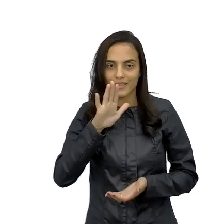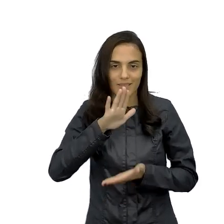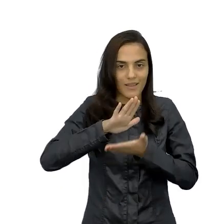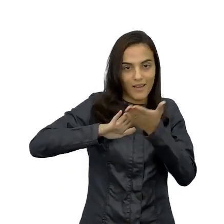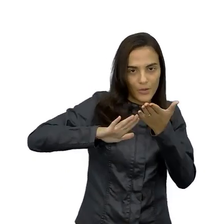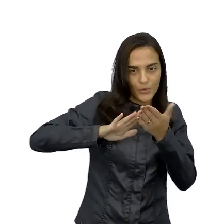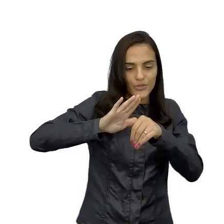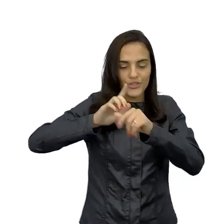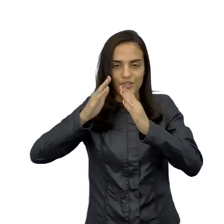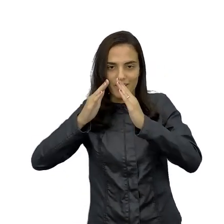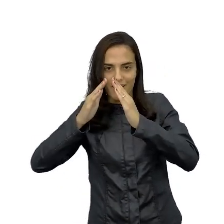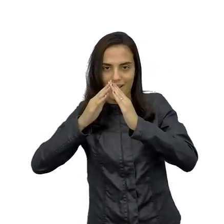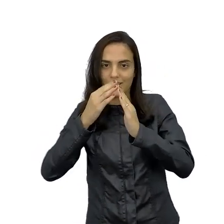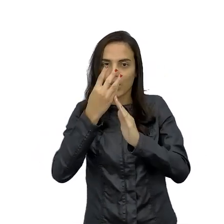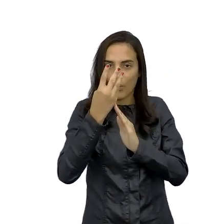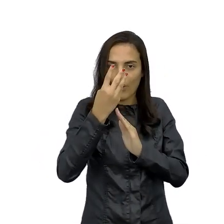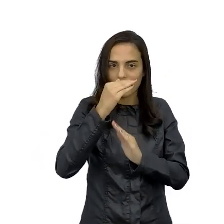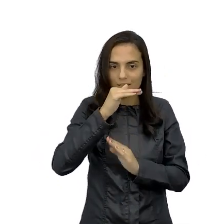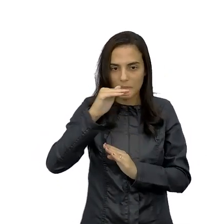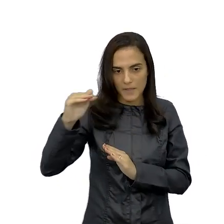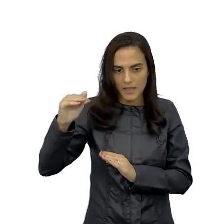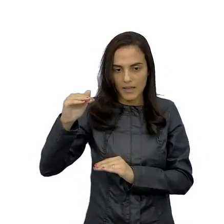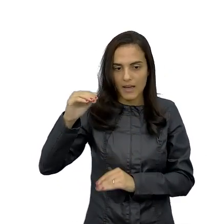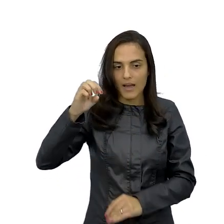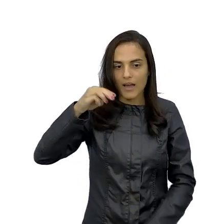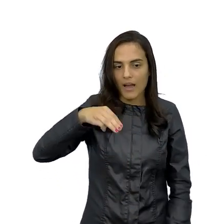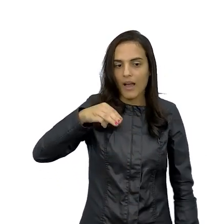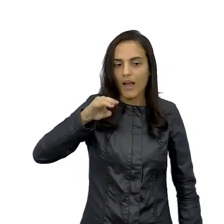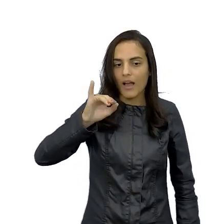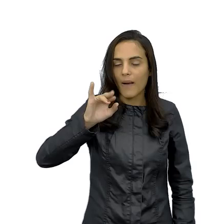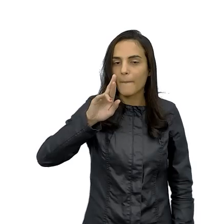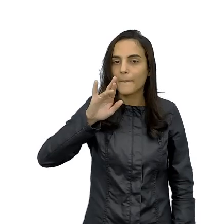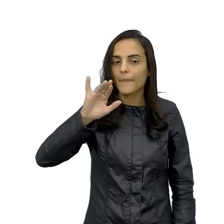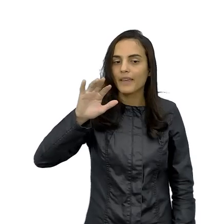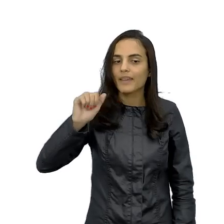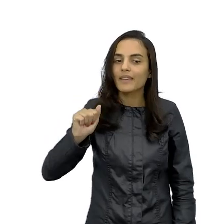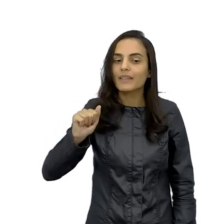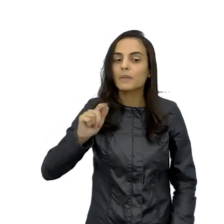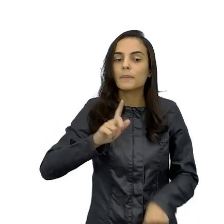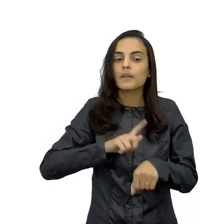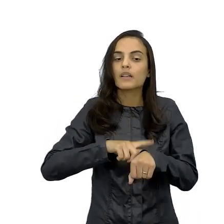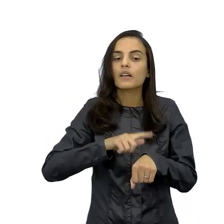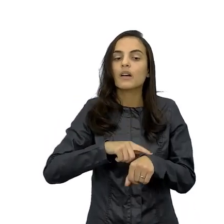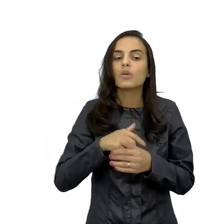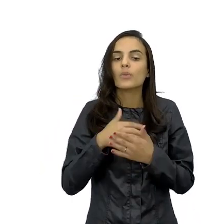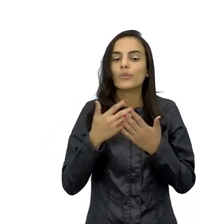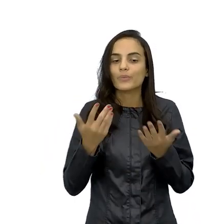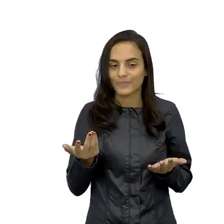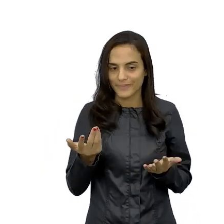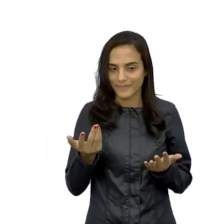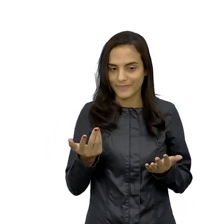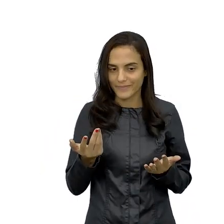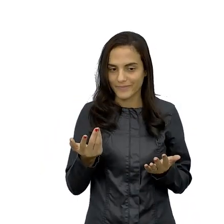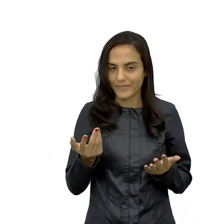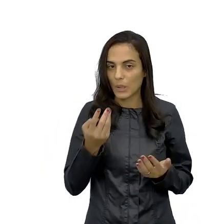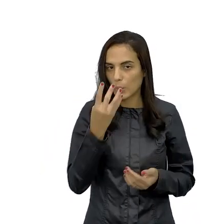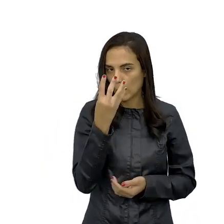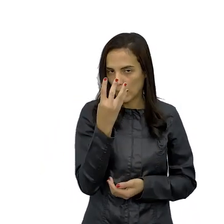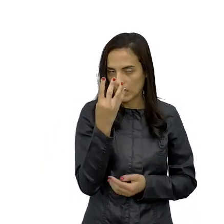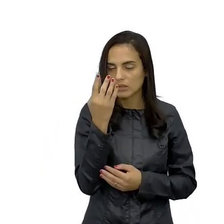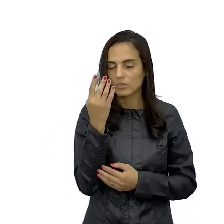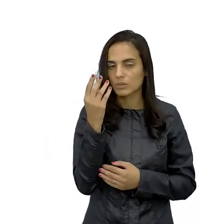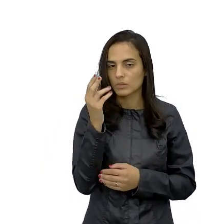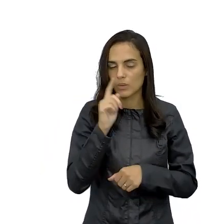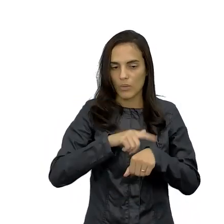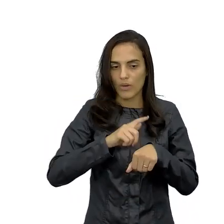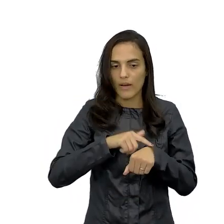às 4h30. A Miriam, está marcado ali agora num relógio analógico, 4 horas.